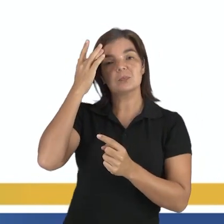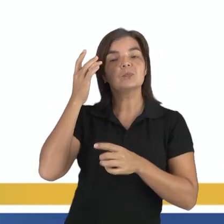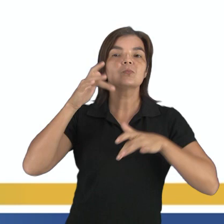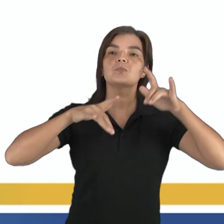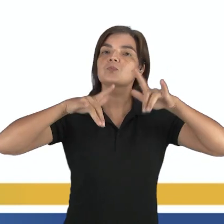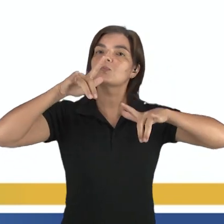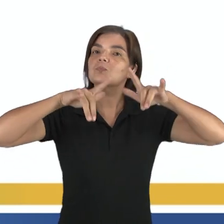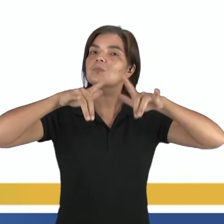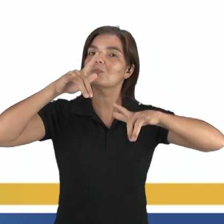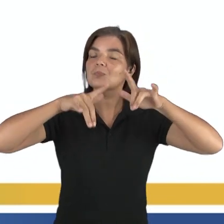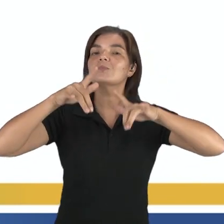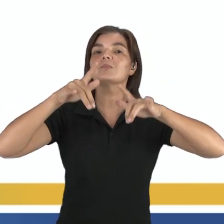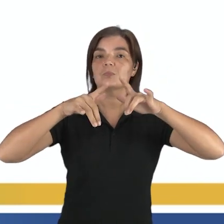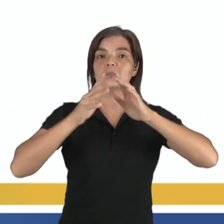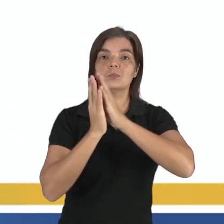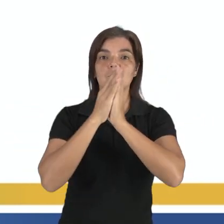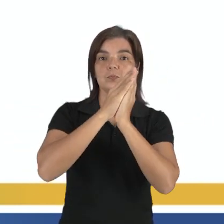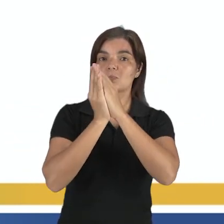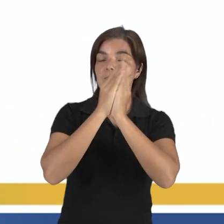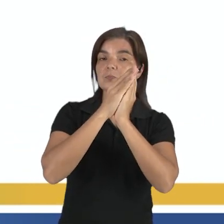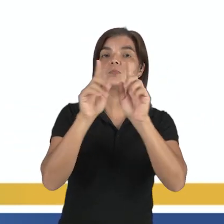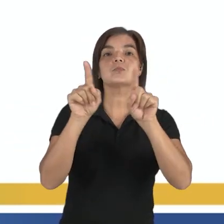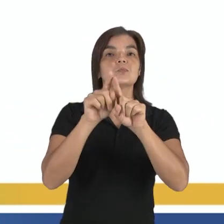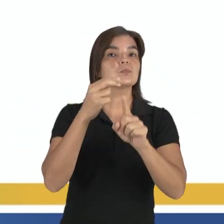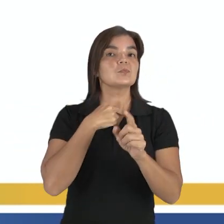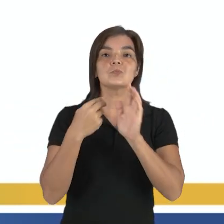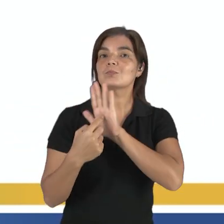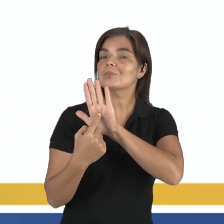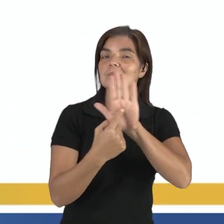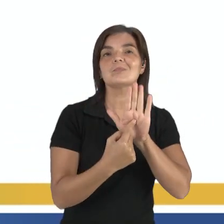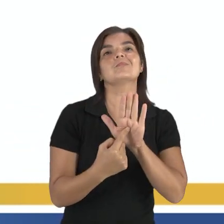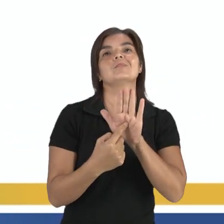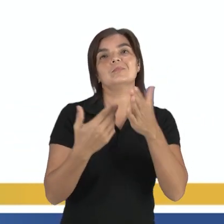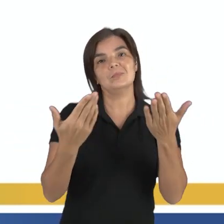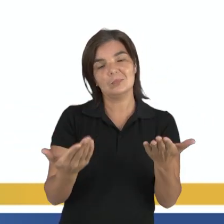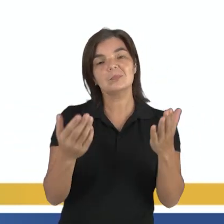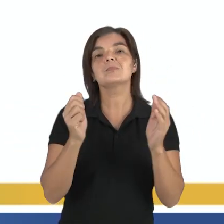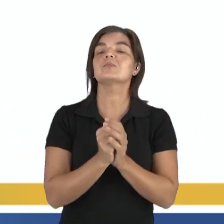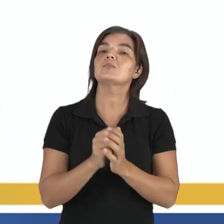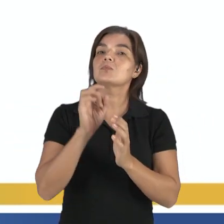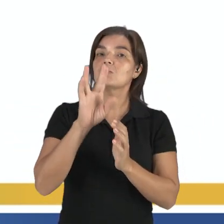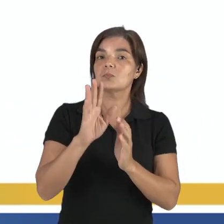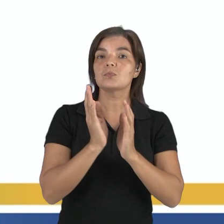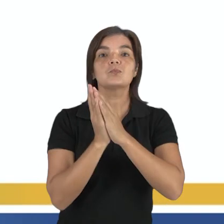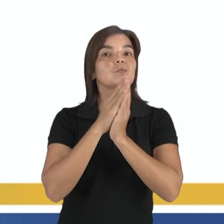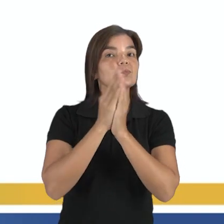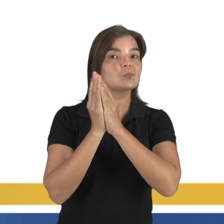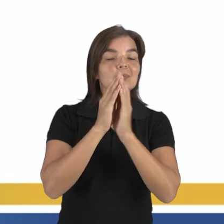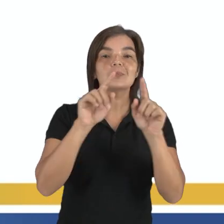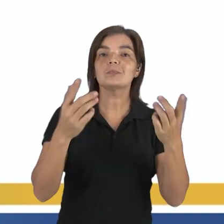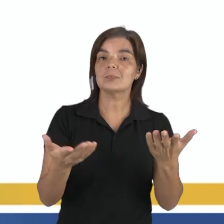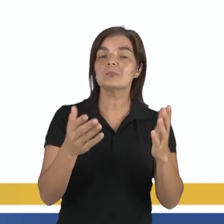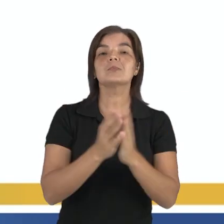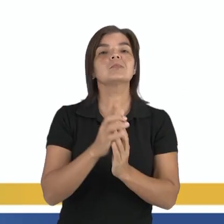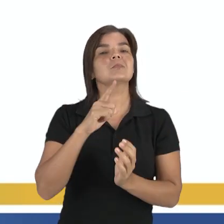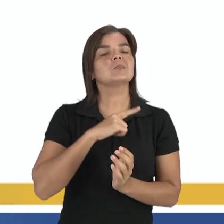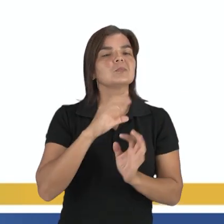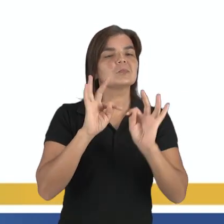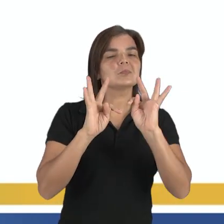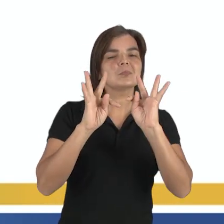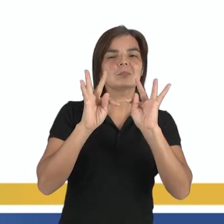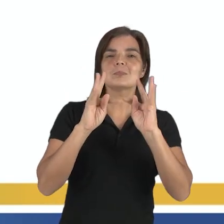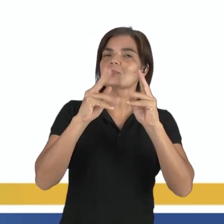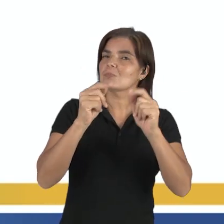que manipula um boneco de fantoche, ele não pode aparecer. Então ele vai aparecer só o boneco. Então tem